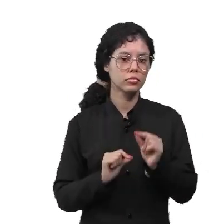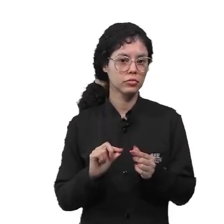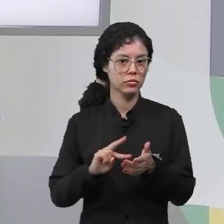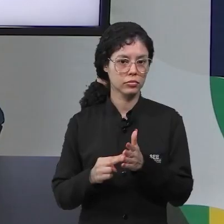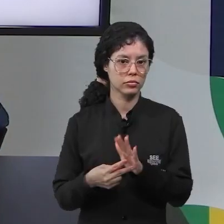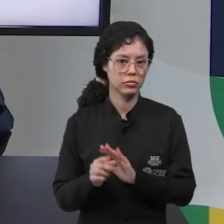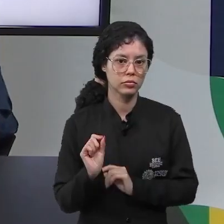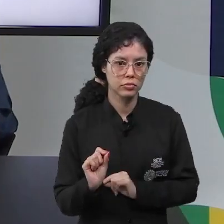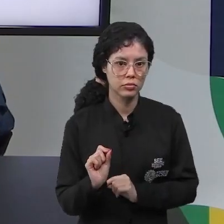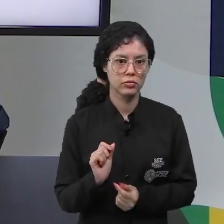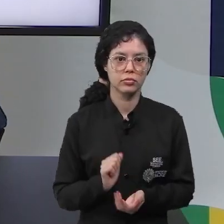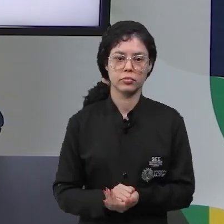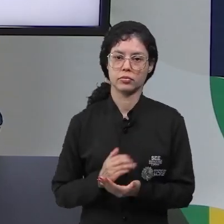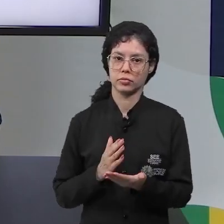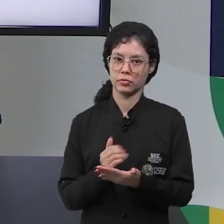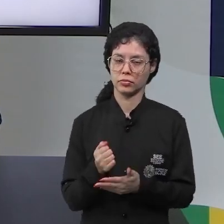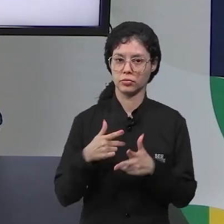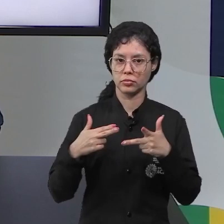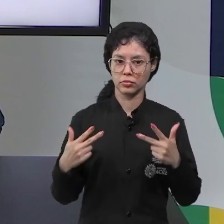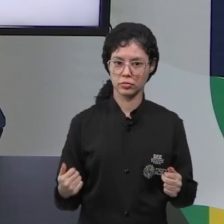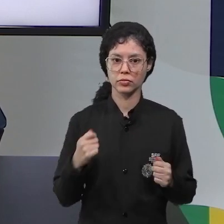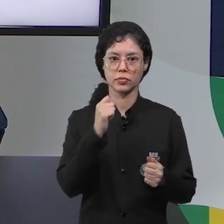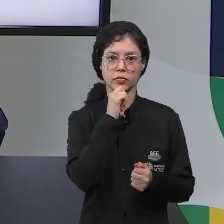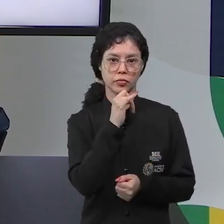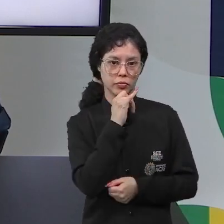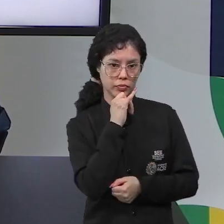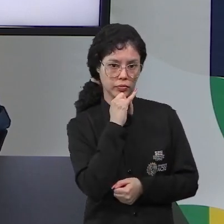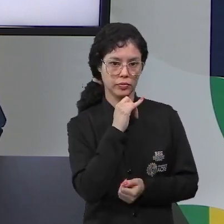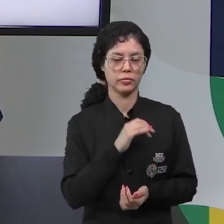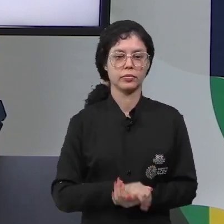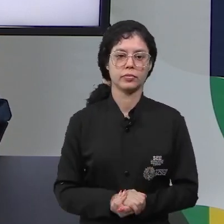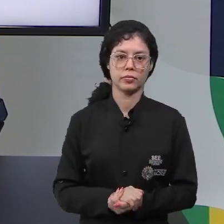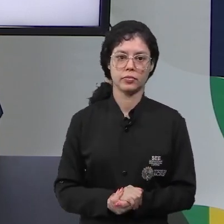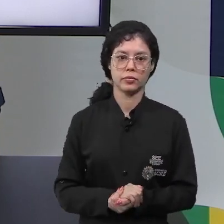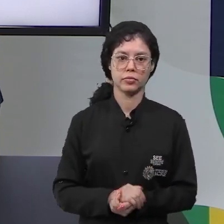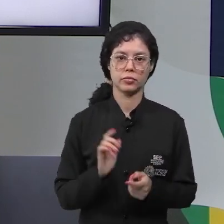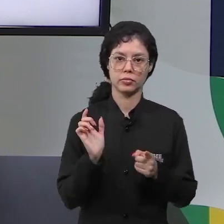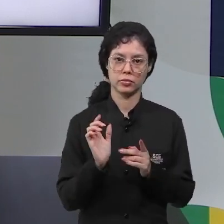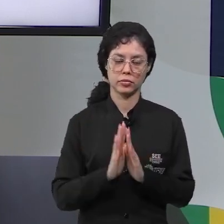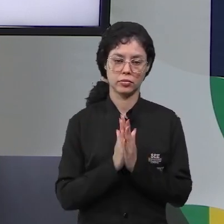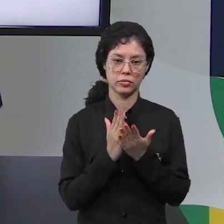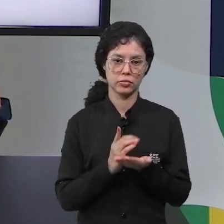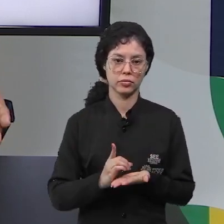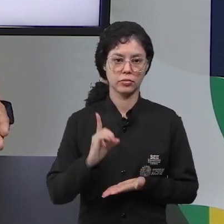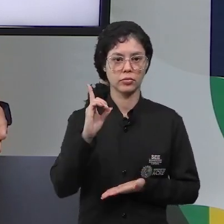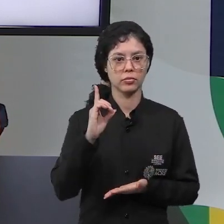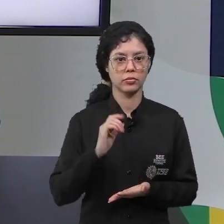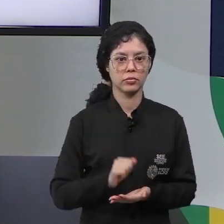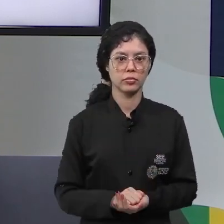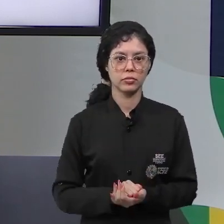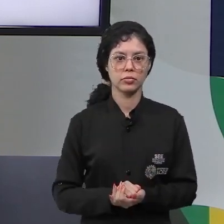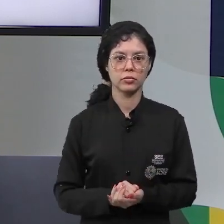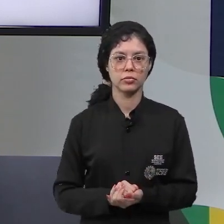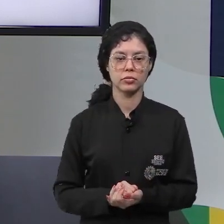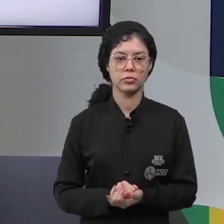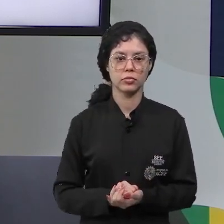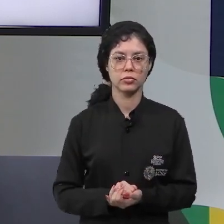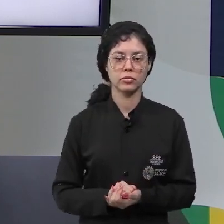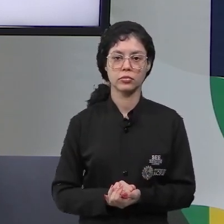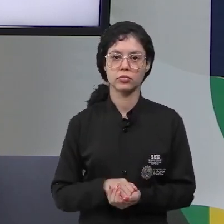quer dizer? Vamos pegar aqui uma coisa para dar um exemplo. A palavra de Deus, a Bíblia, a palavra de Deus para os